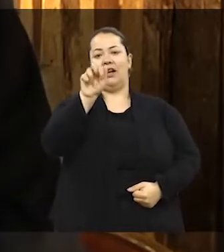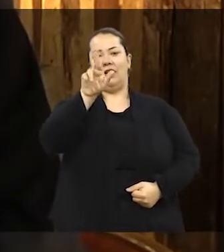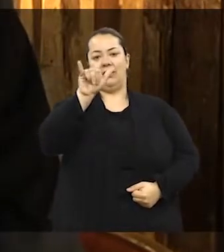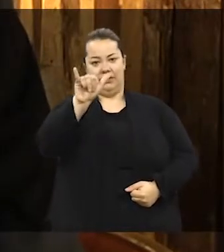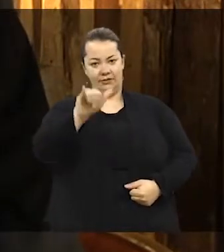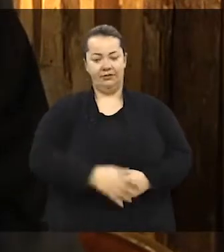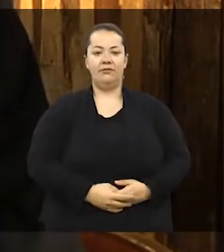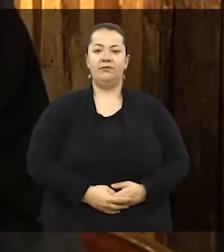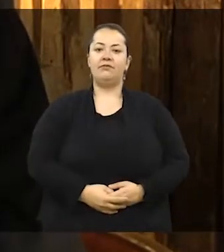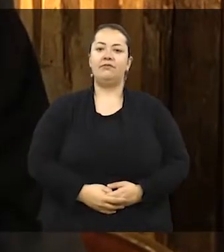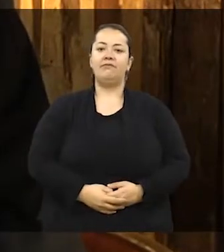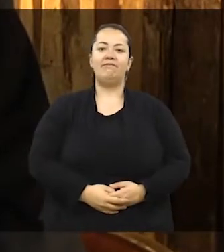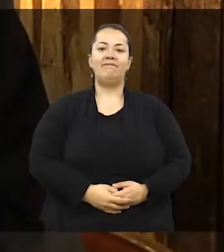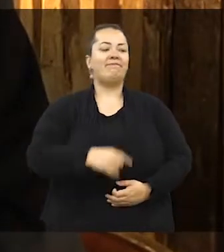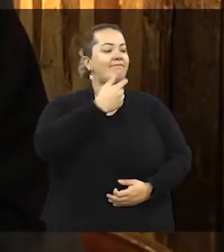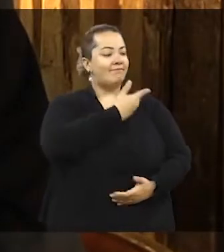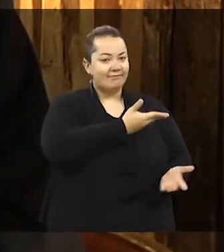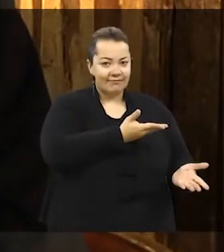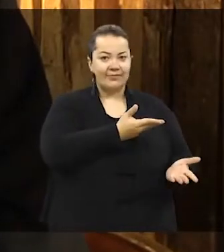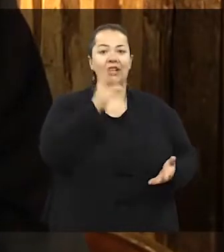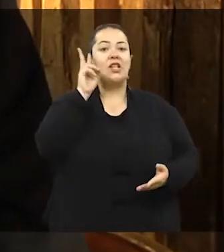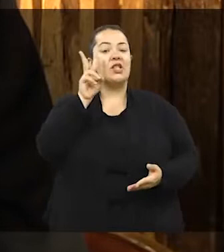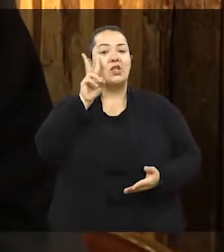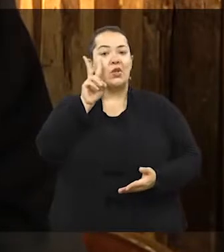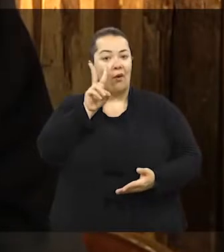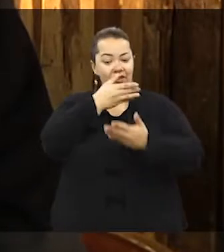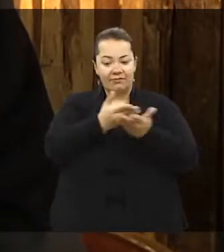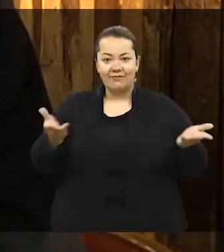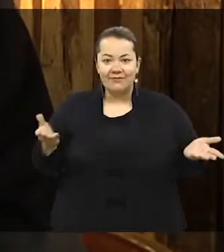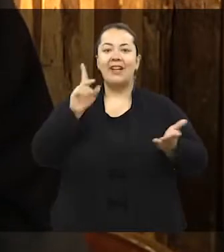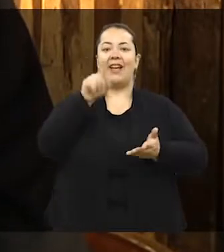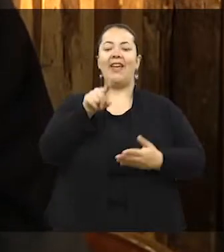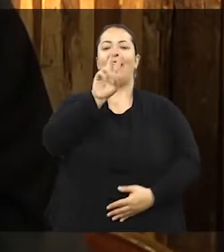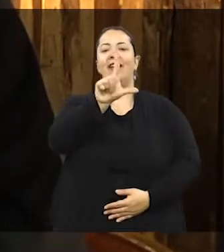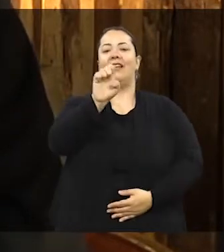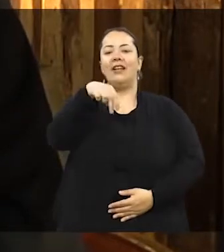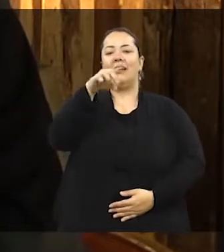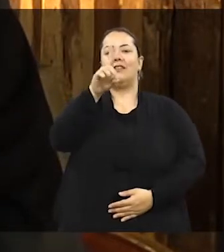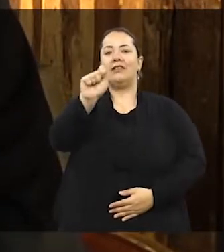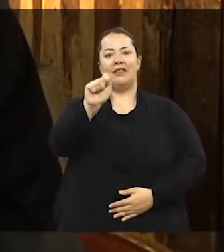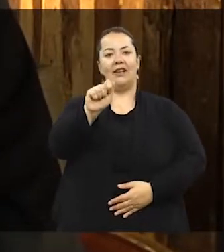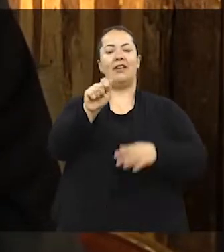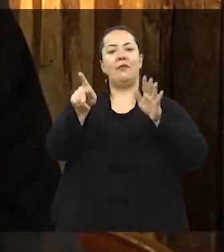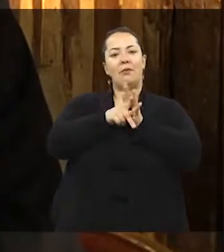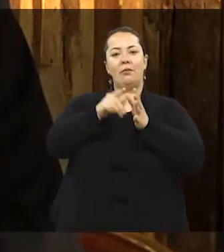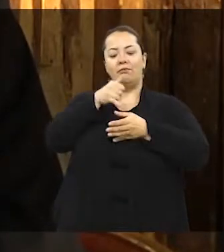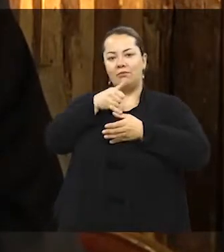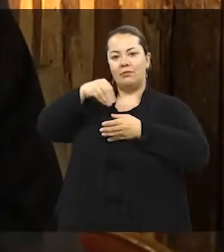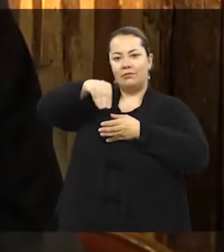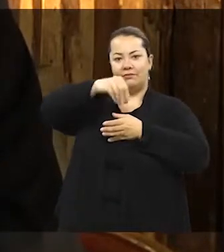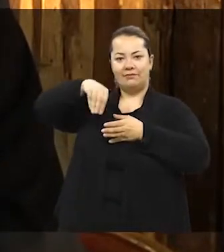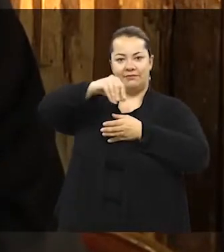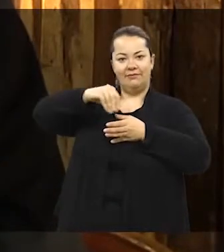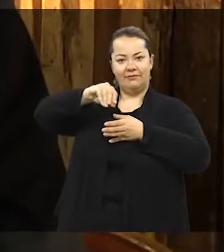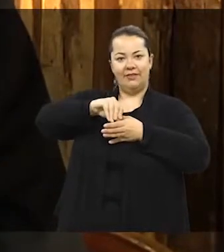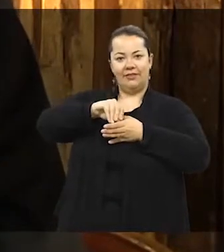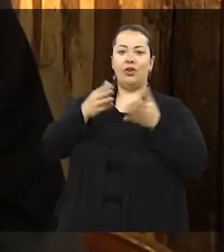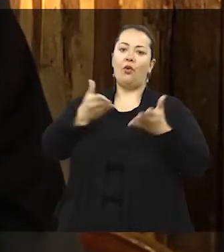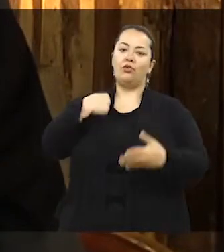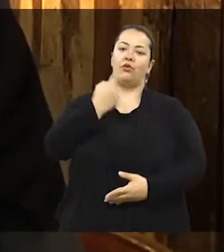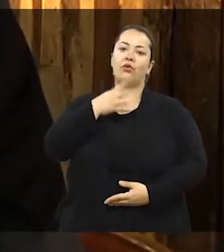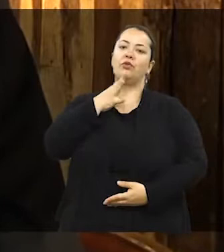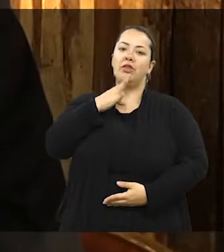lendas da erva mate mais conhecidas, e atualmente a árvore da erva mate